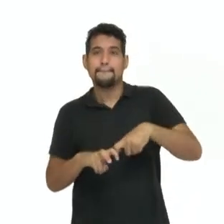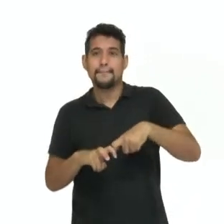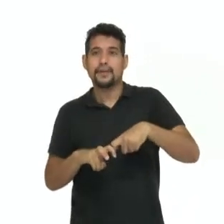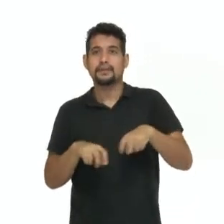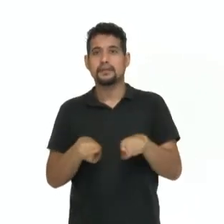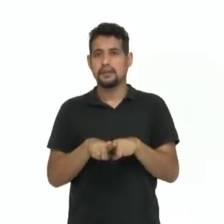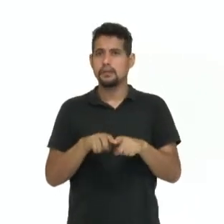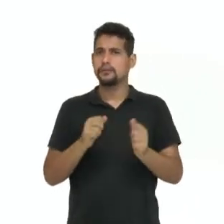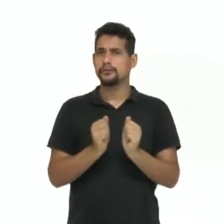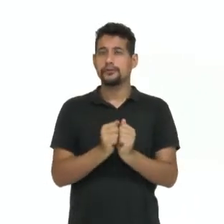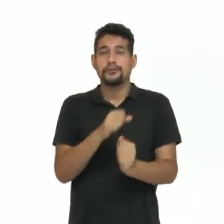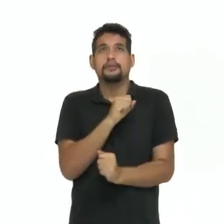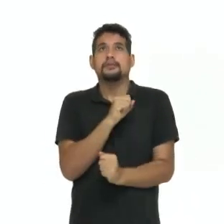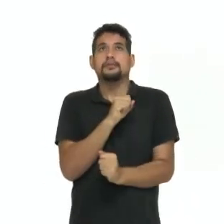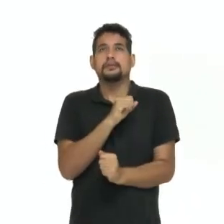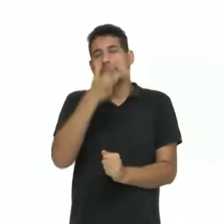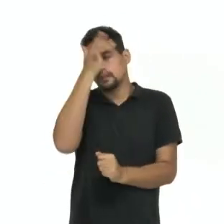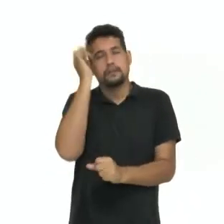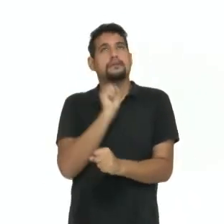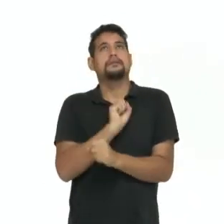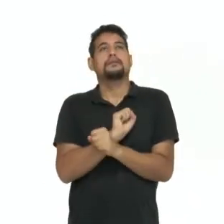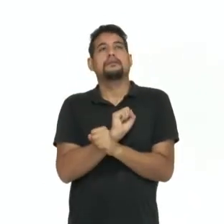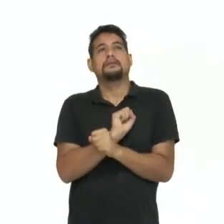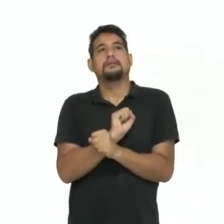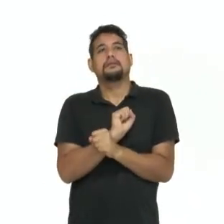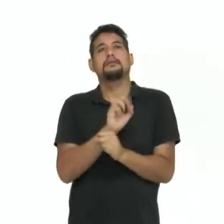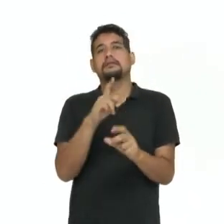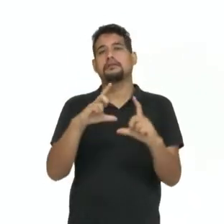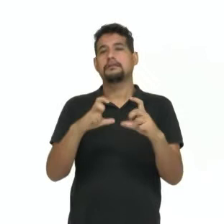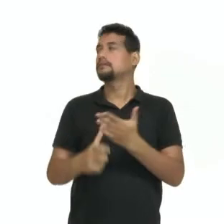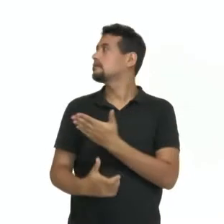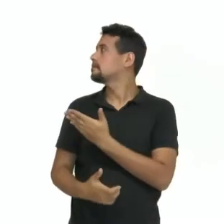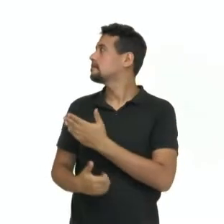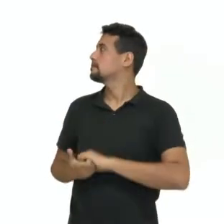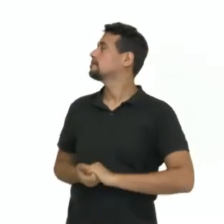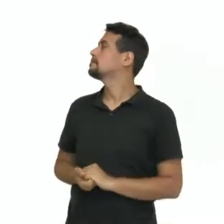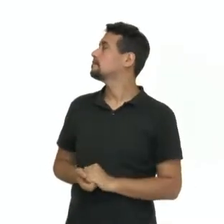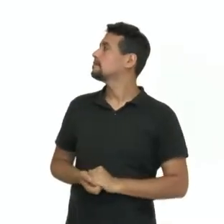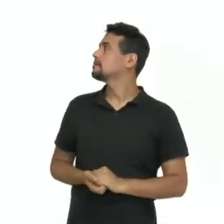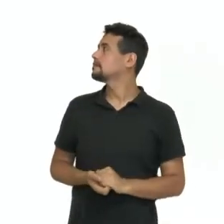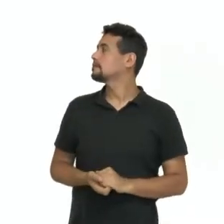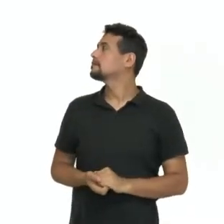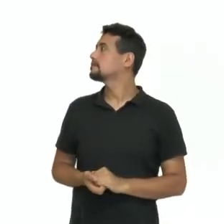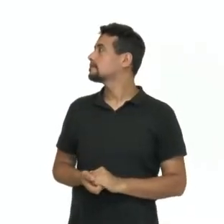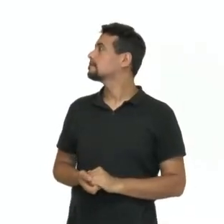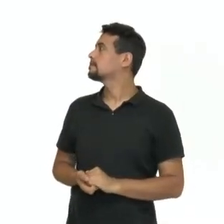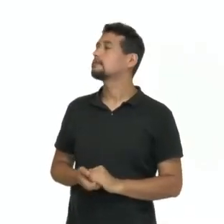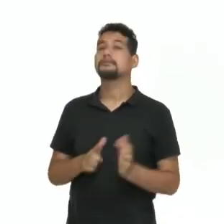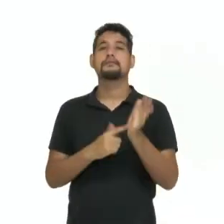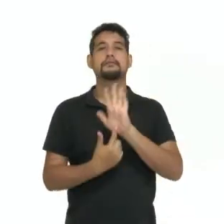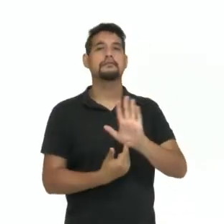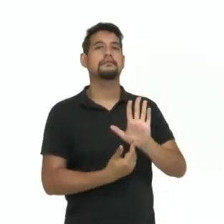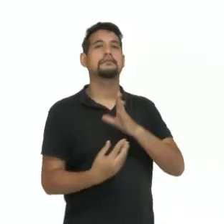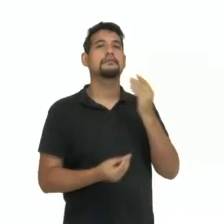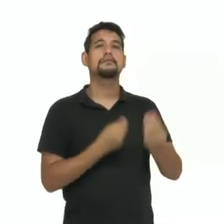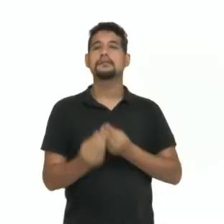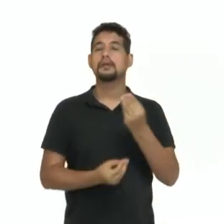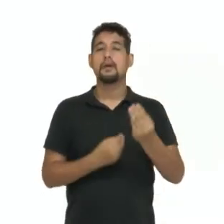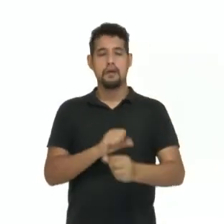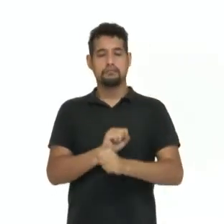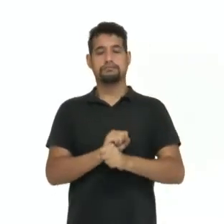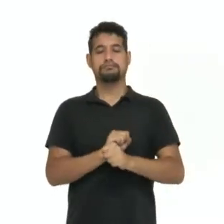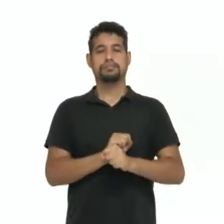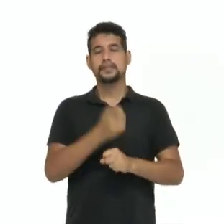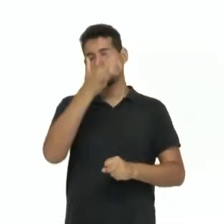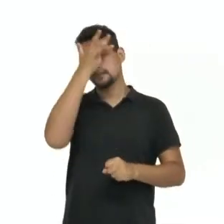barriga, imobilizando-o. Aqui a imagem também está bem clara, mostrando como se imobiliza